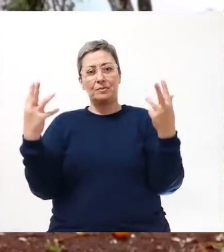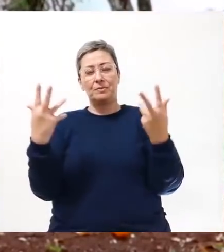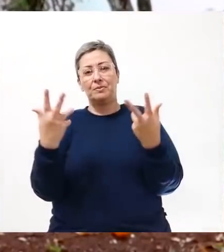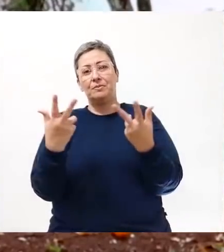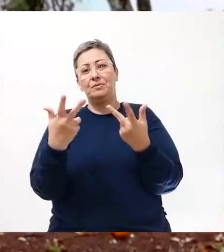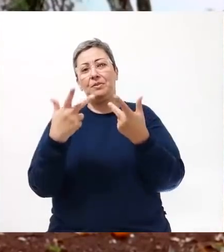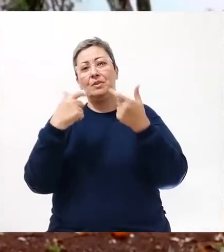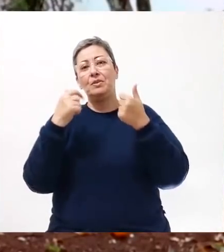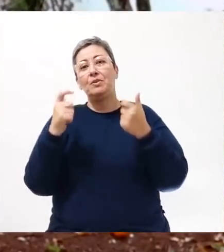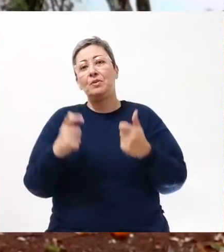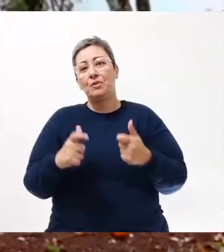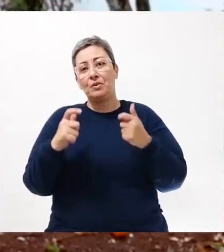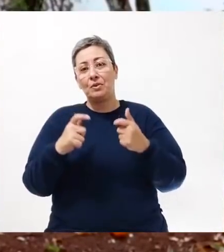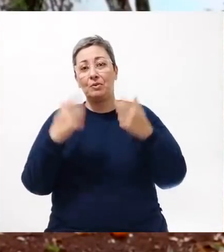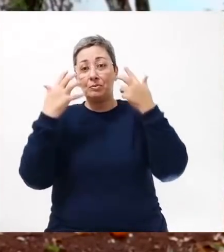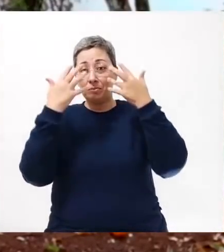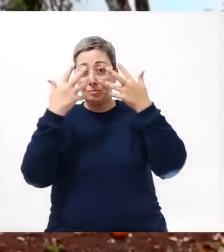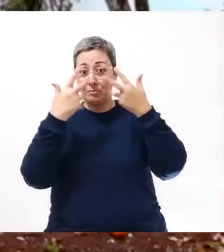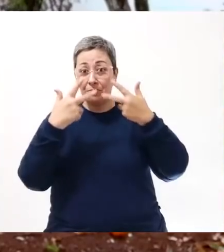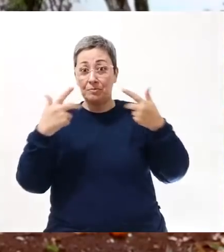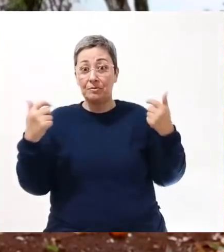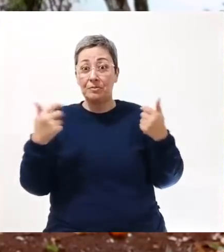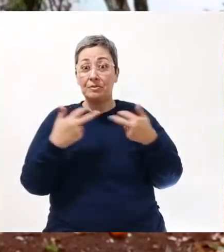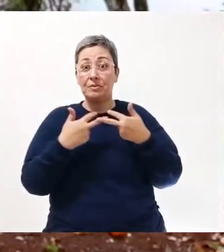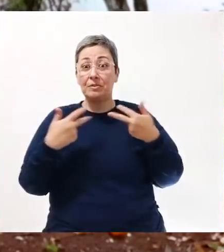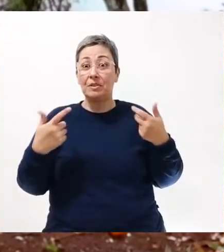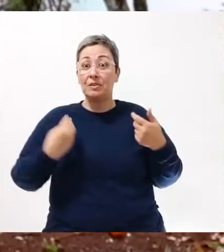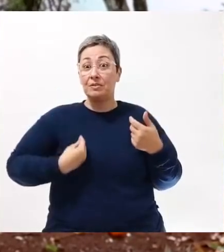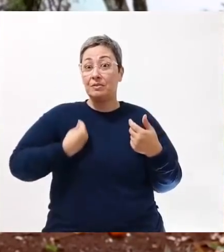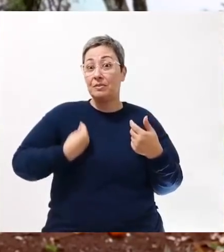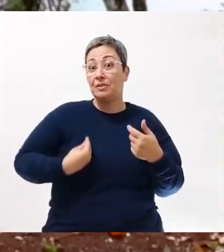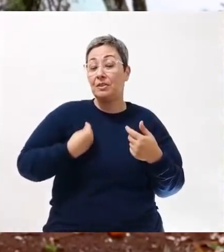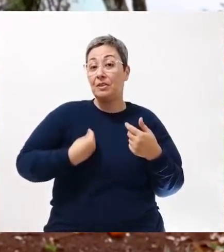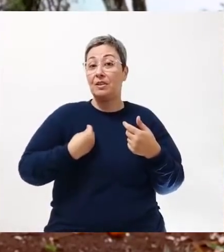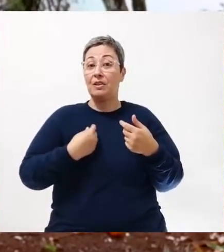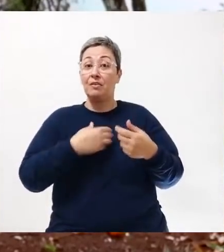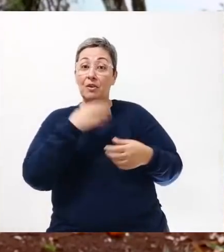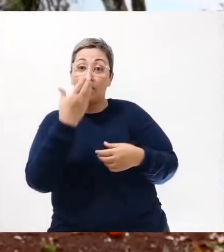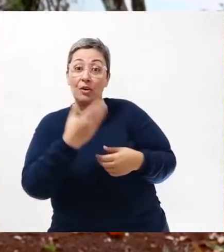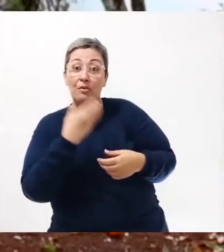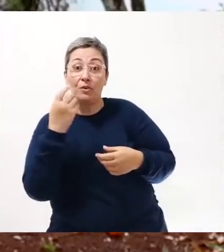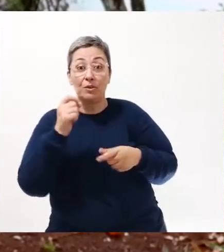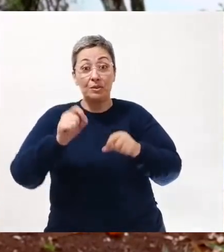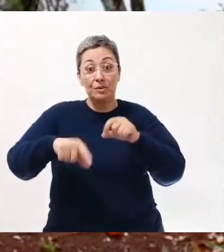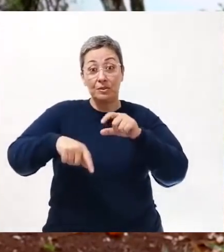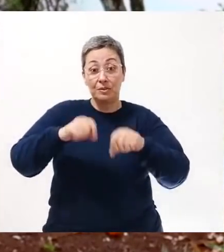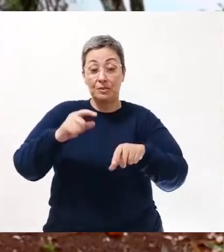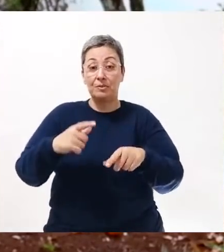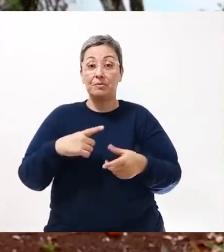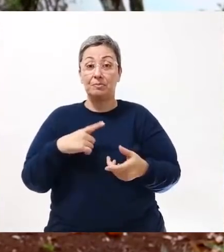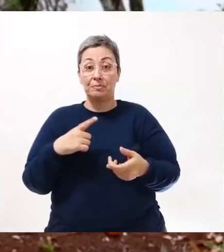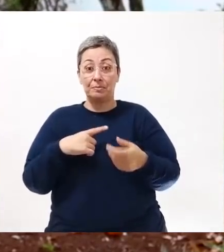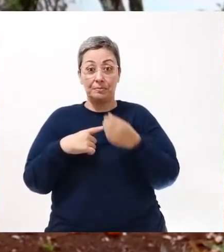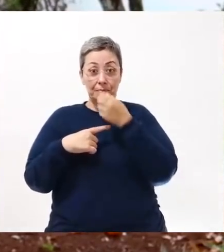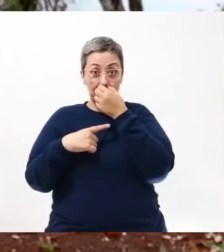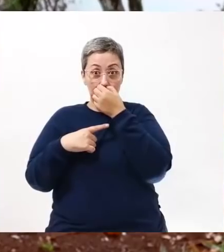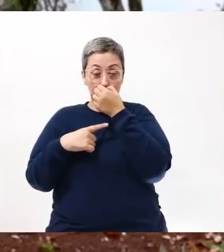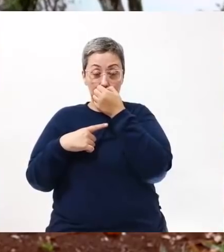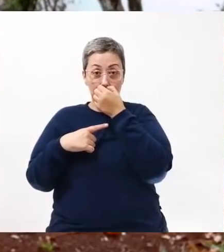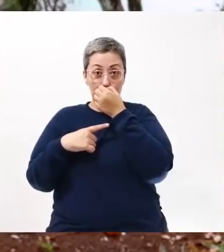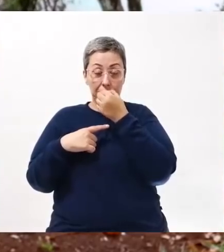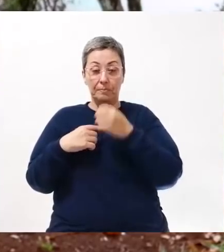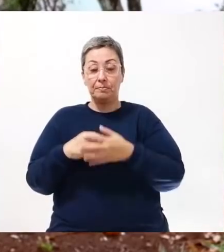terras generosas, onde vivem os animais, os frutos, as